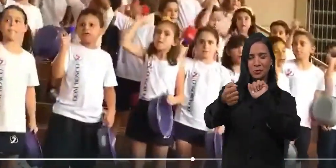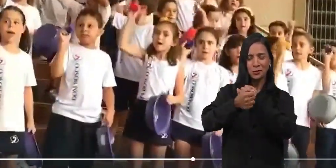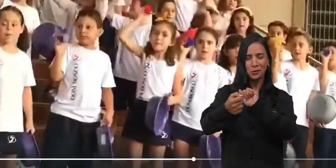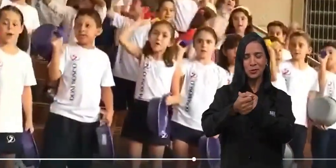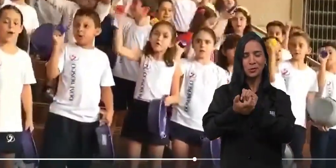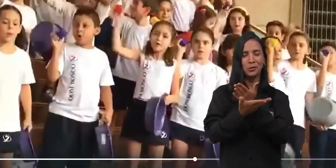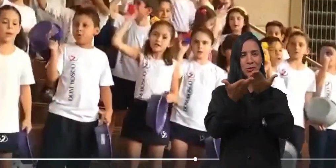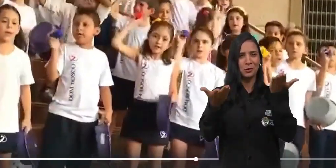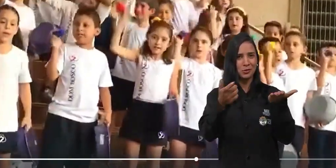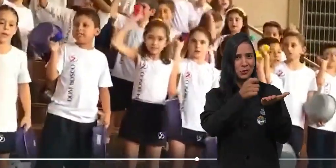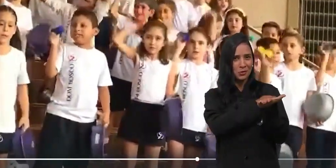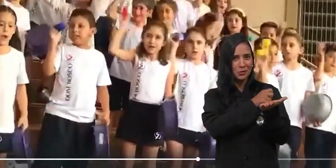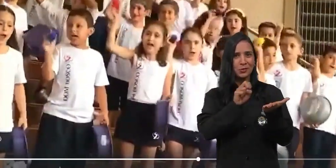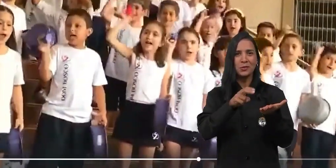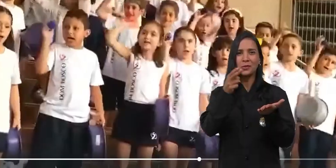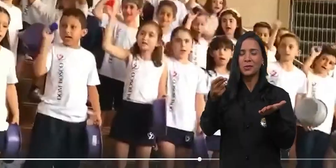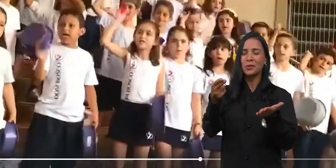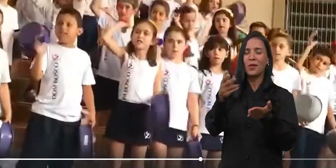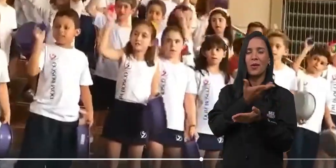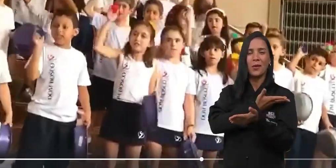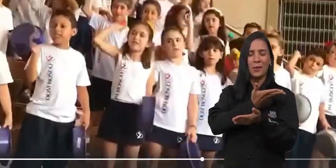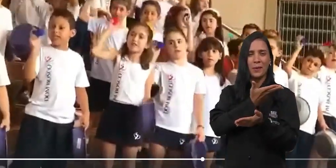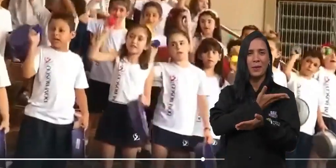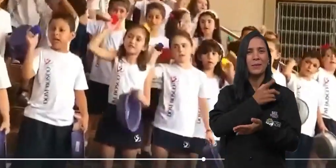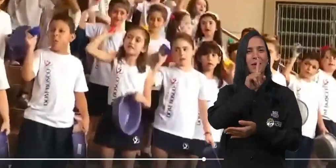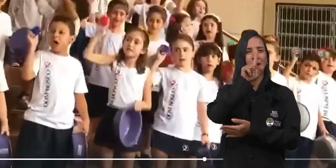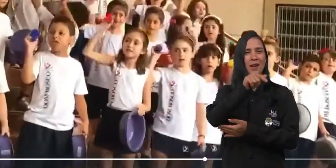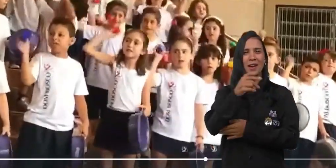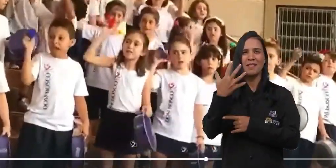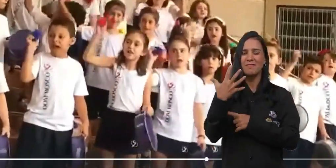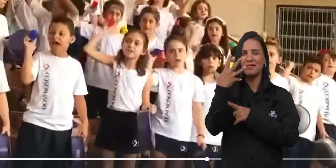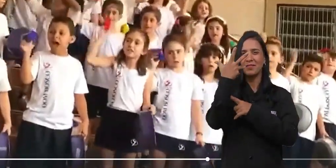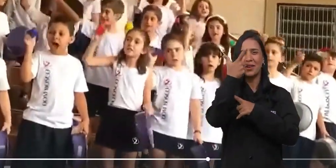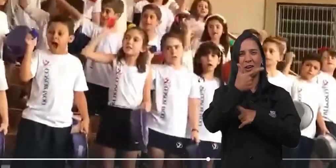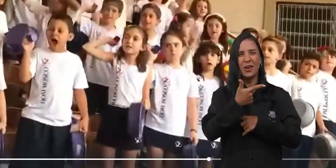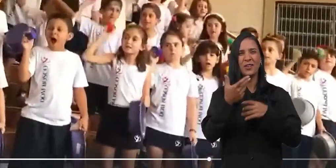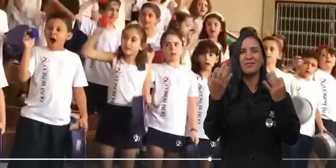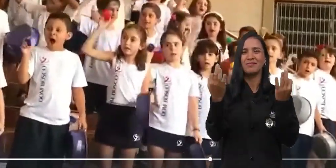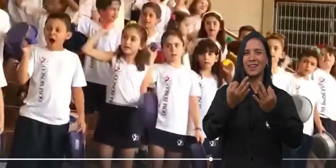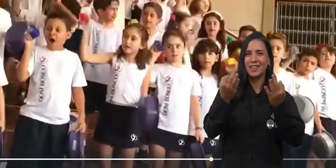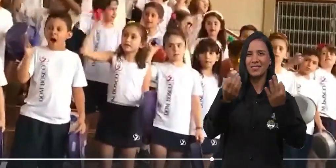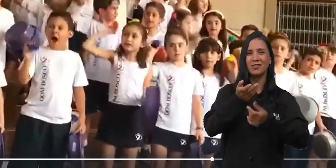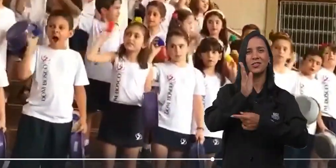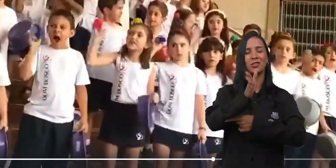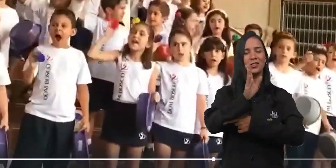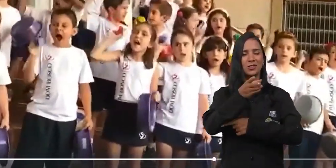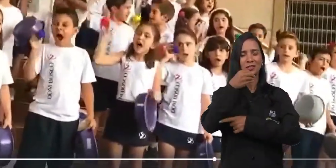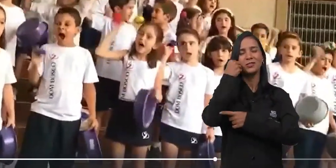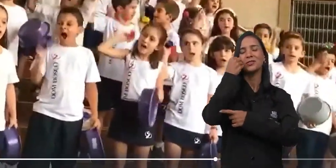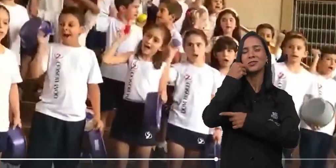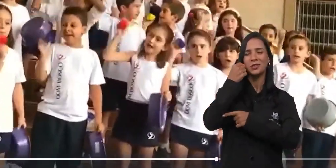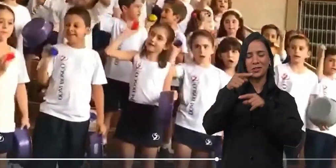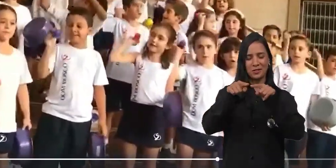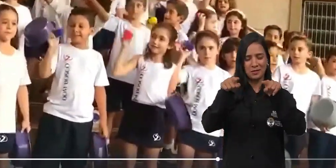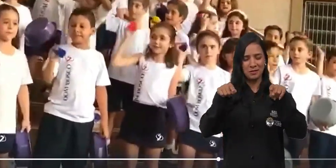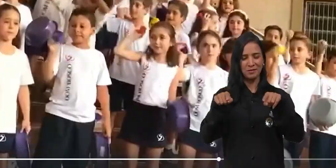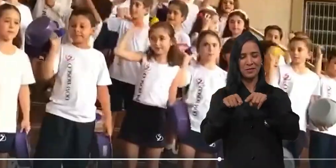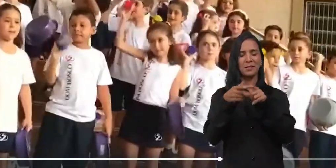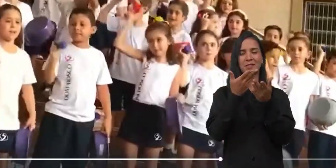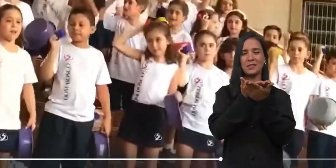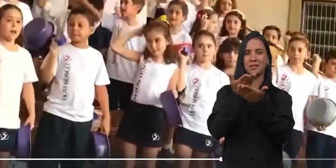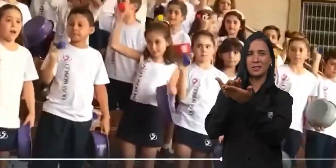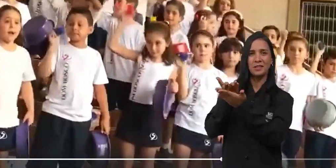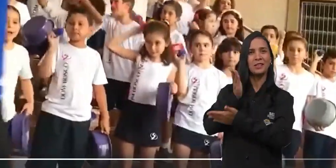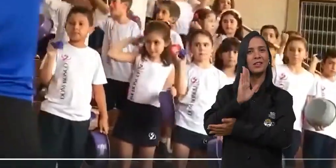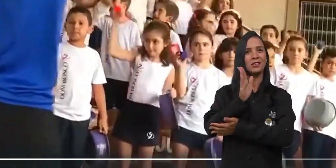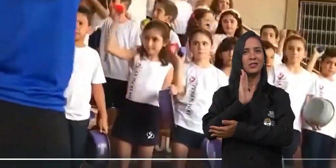alunos ou com os seus colegas. É muito incrível, já vivi essa experiência em sala de aula. Dá muita saudade, a gente sempre